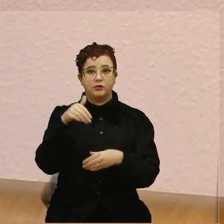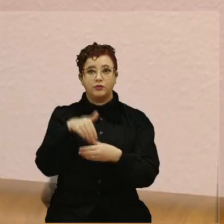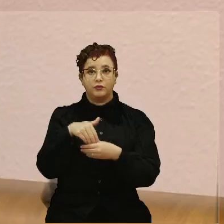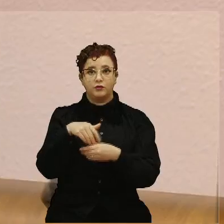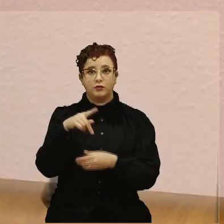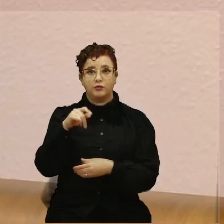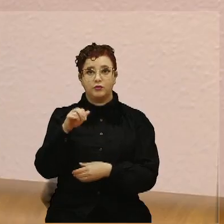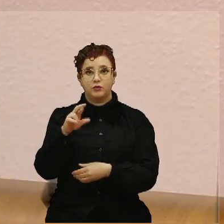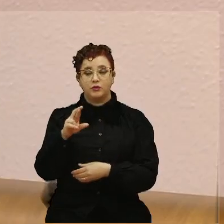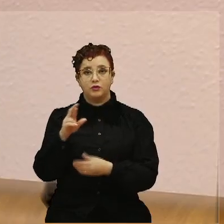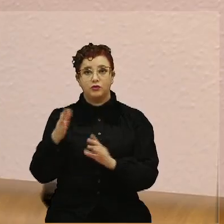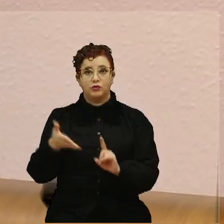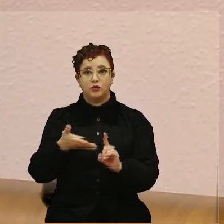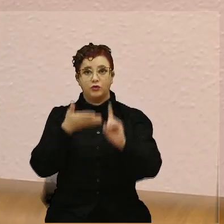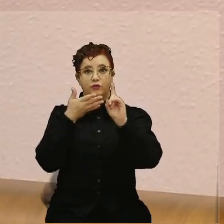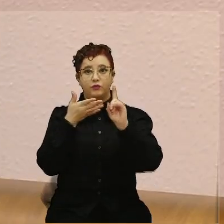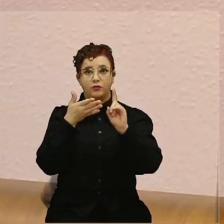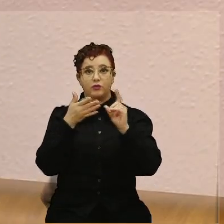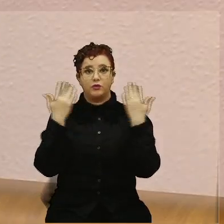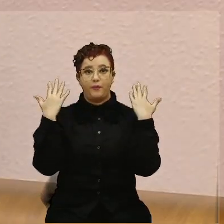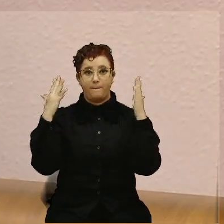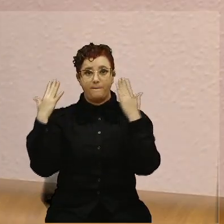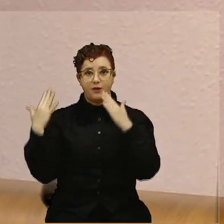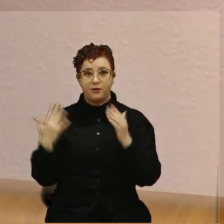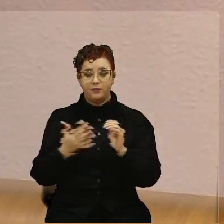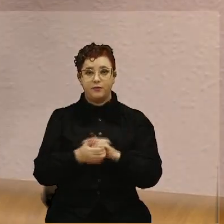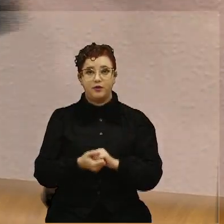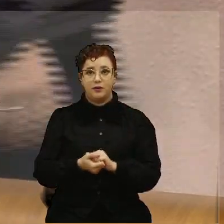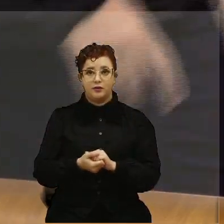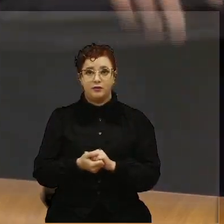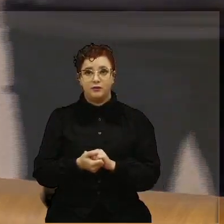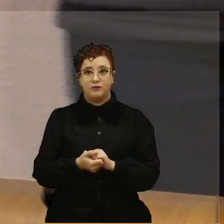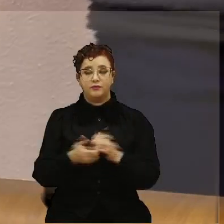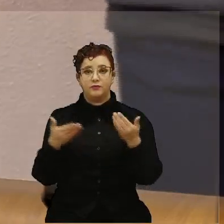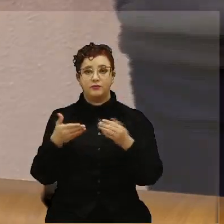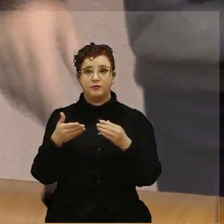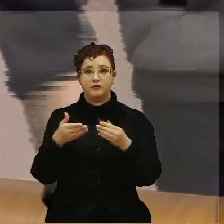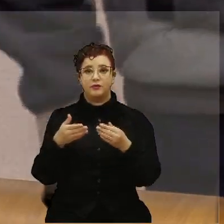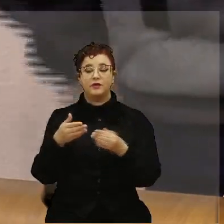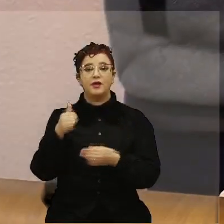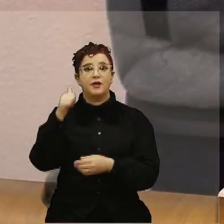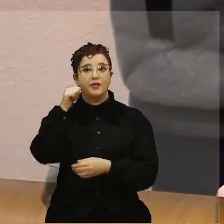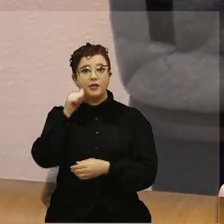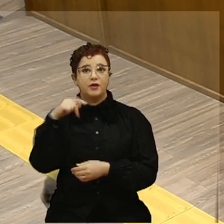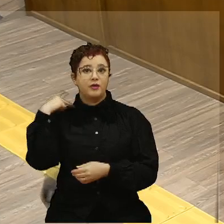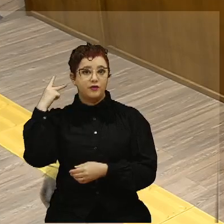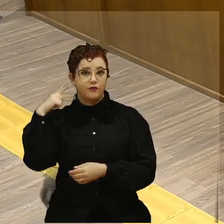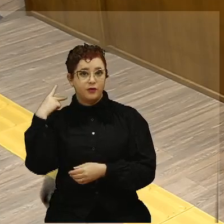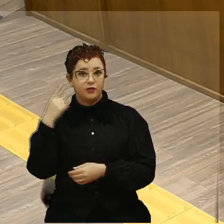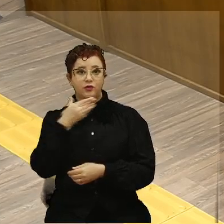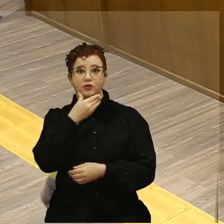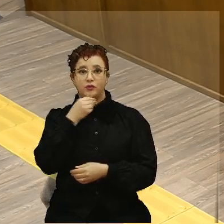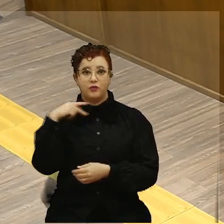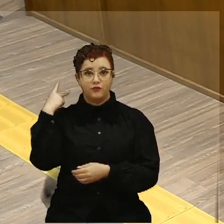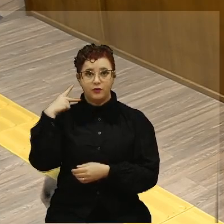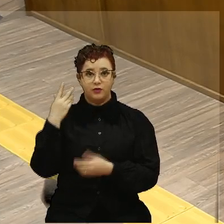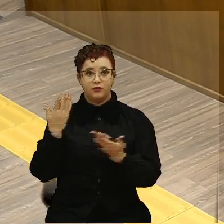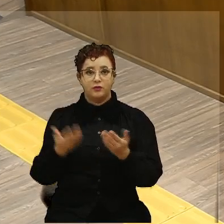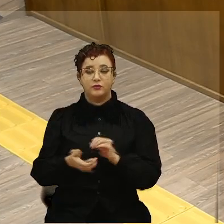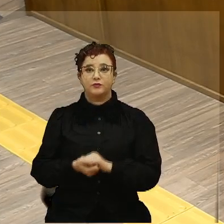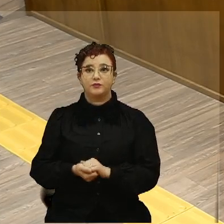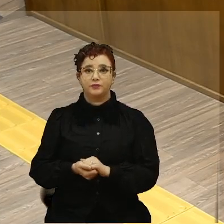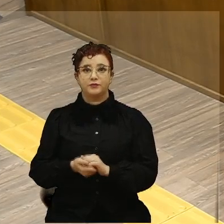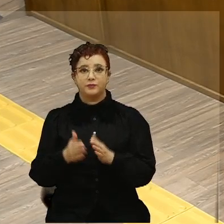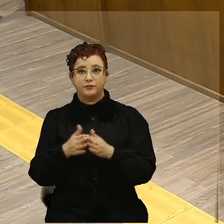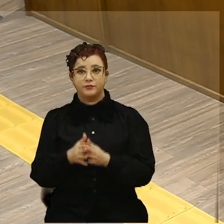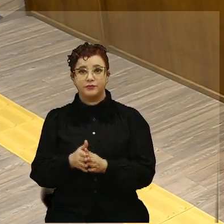de louvor ou de congratulações. Peço a palavra. A palavra está à disposição das senhoras vereadoras e dos senhores vereadores. Peço a palavra.